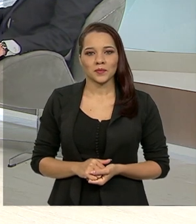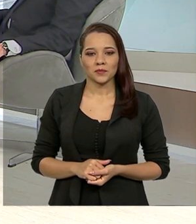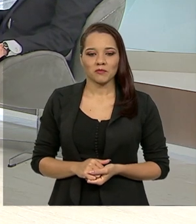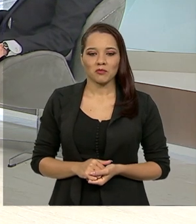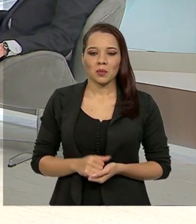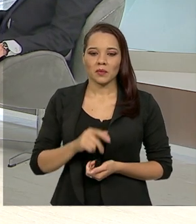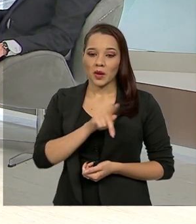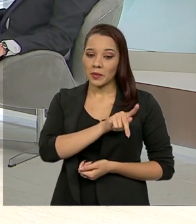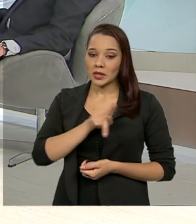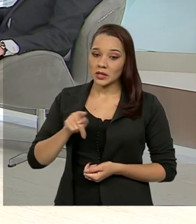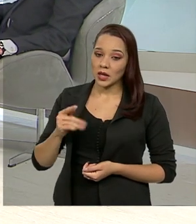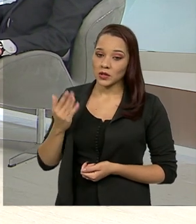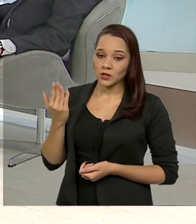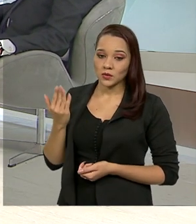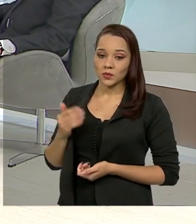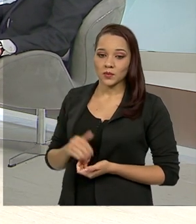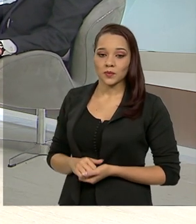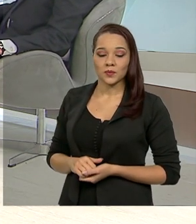Presidente?